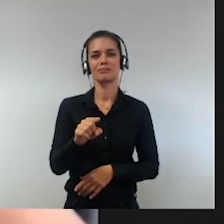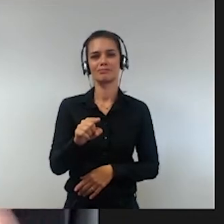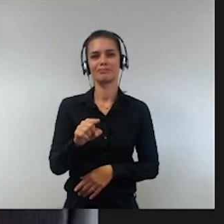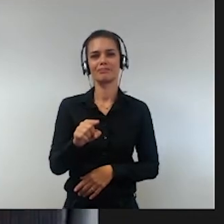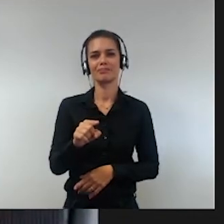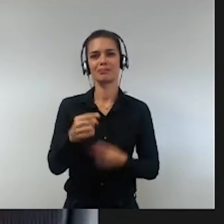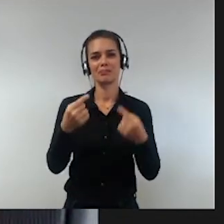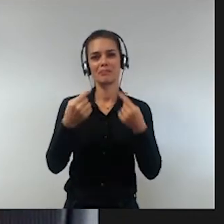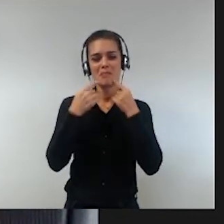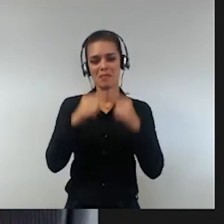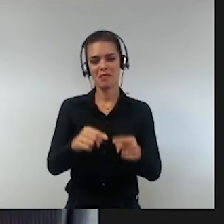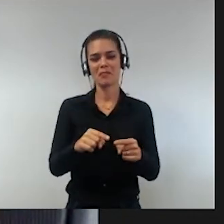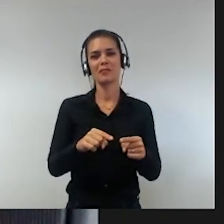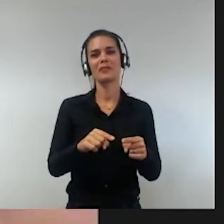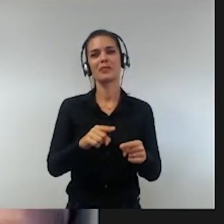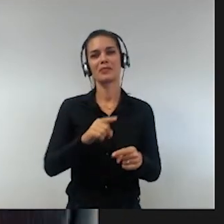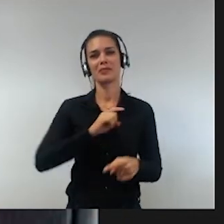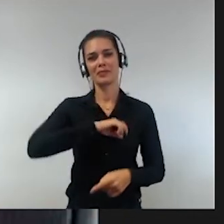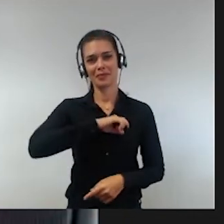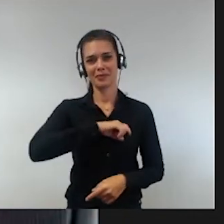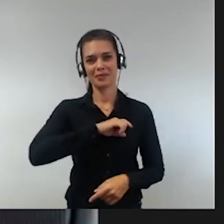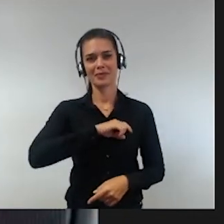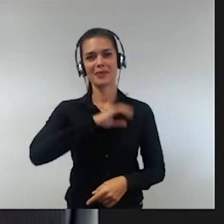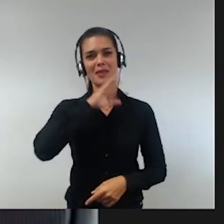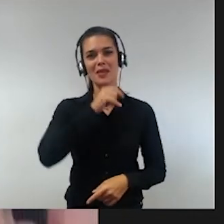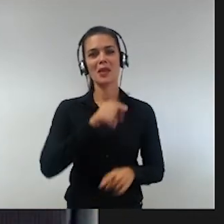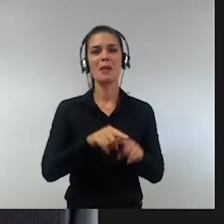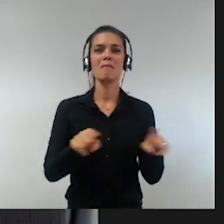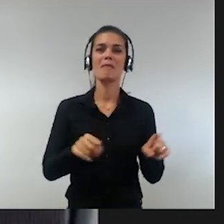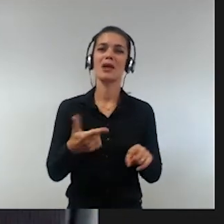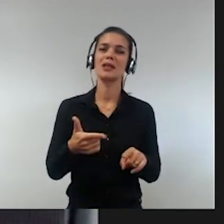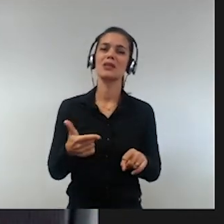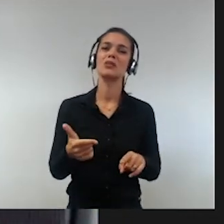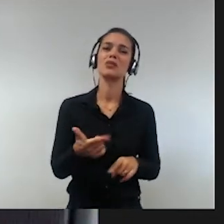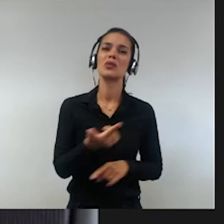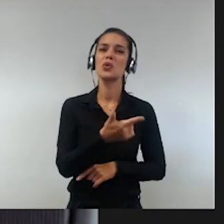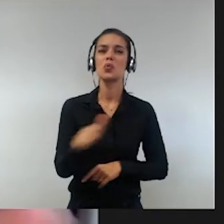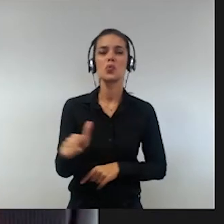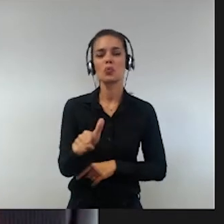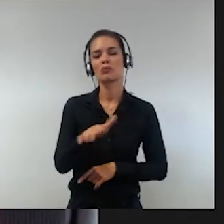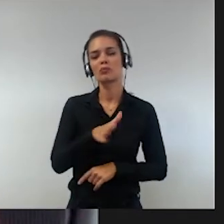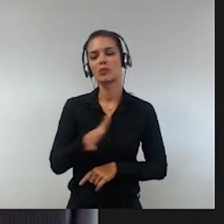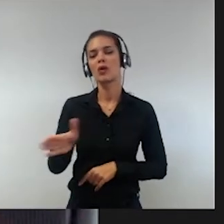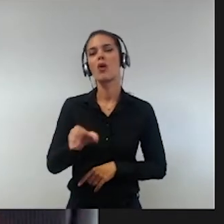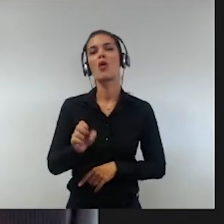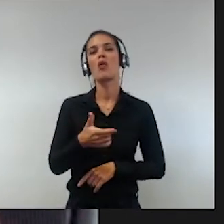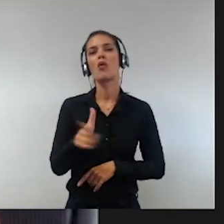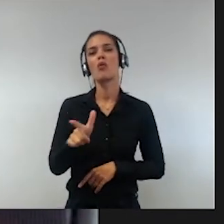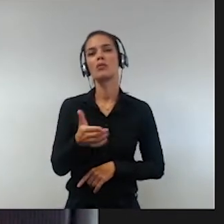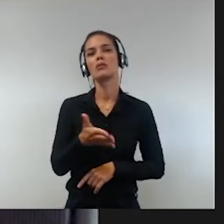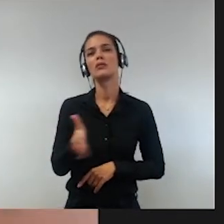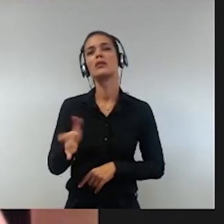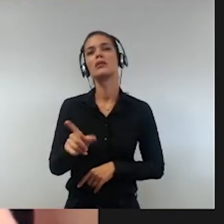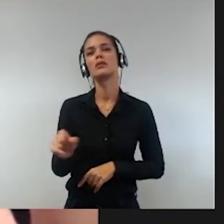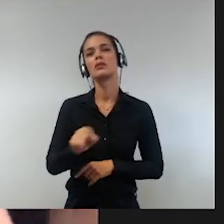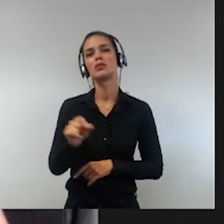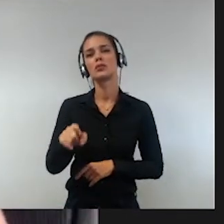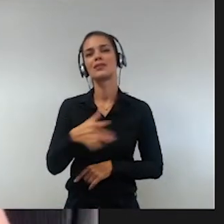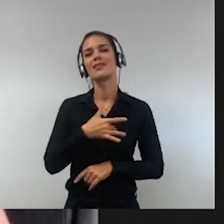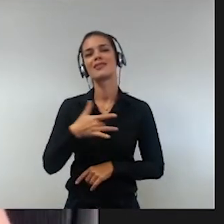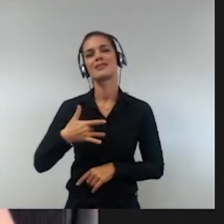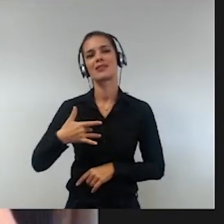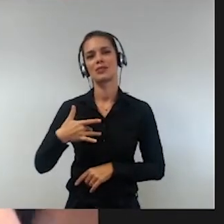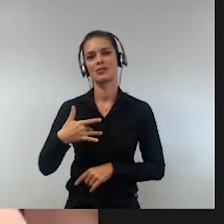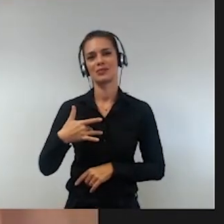mas nós não temos a outra vertente sendo devidamente trabalhada. Qual a vertente? É a vertente da